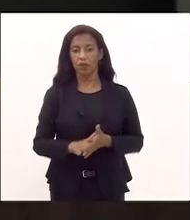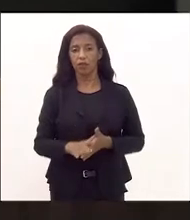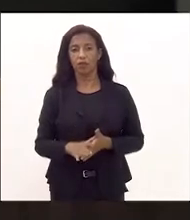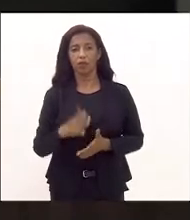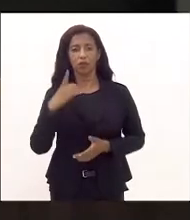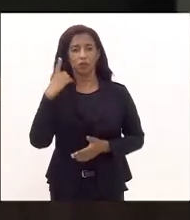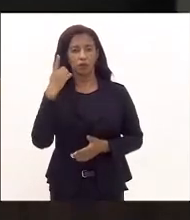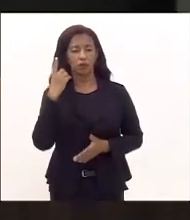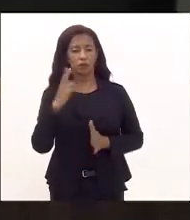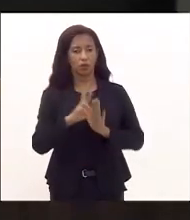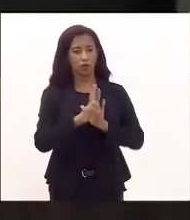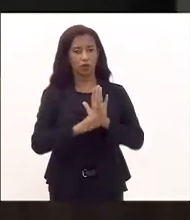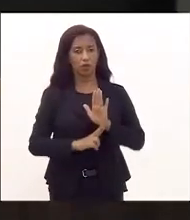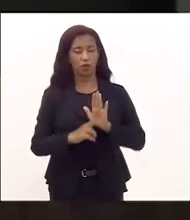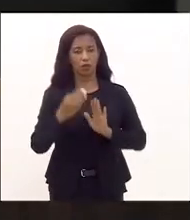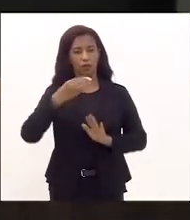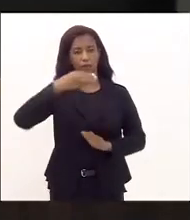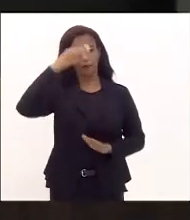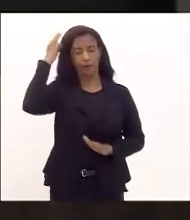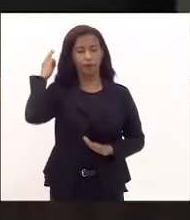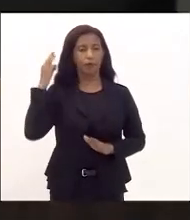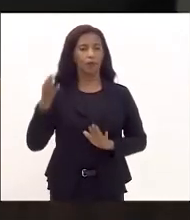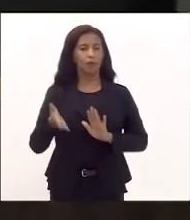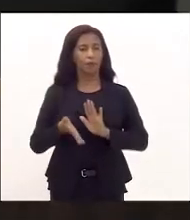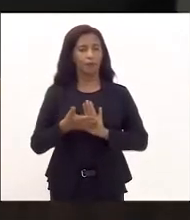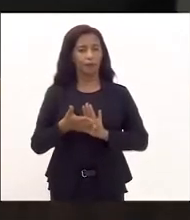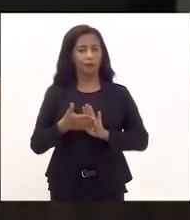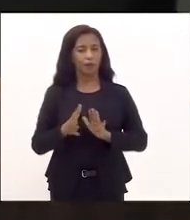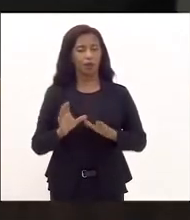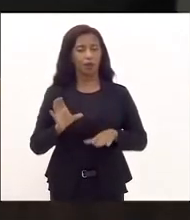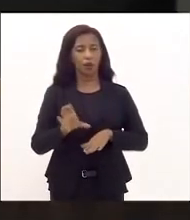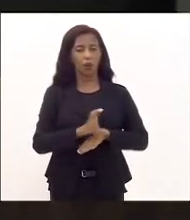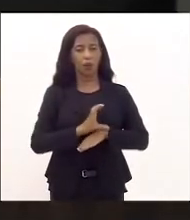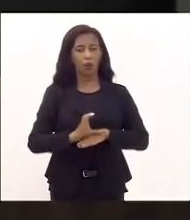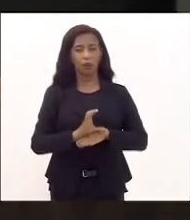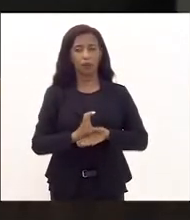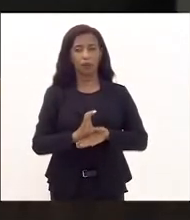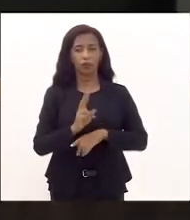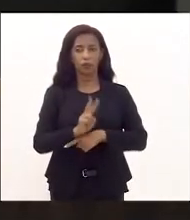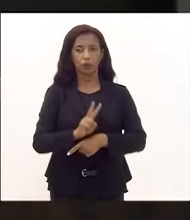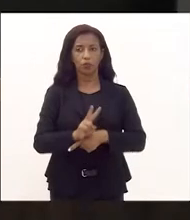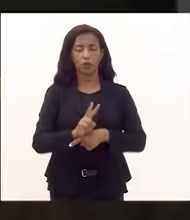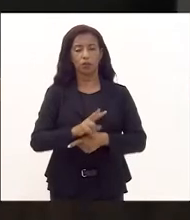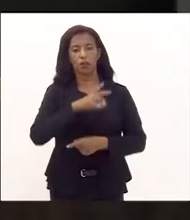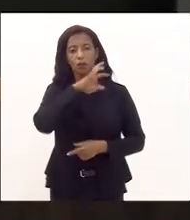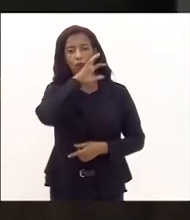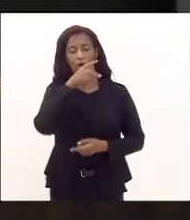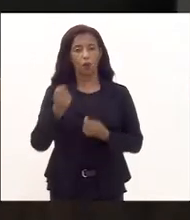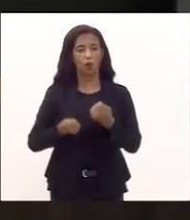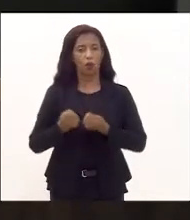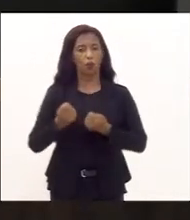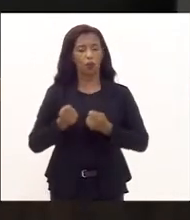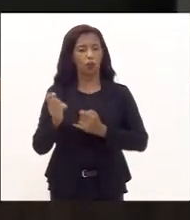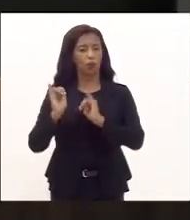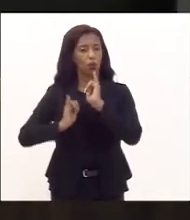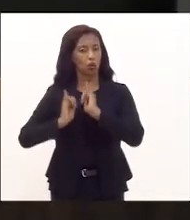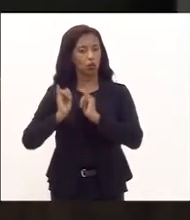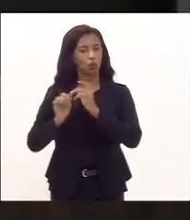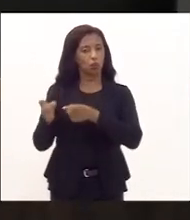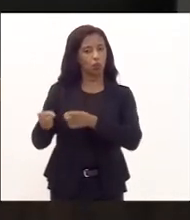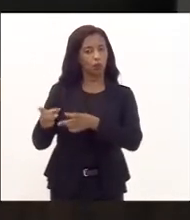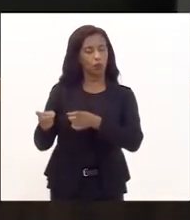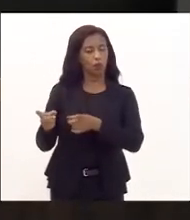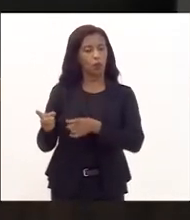deputado relator Márcio Pacheco. Dependendo de pareceres das Comissões de Defesa e Proteção dos Animais, de Economia, Indústria e Comércio e